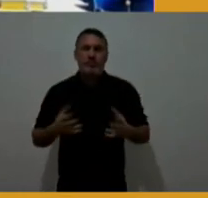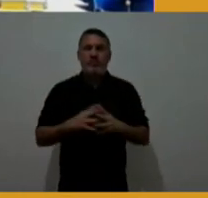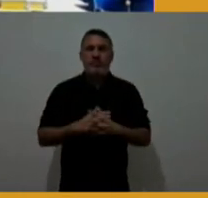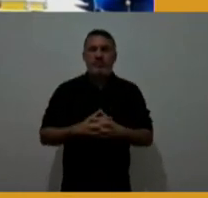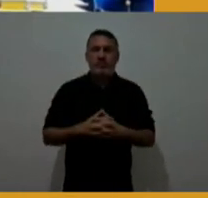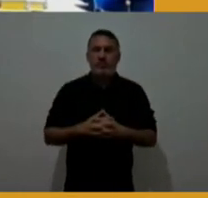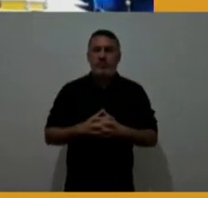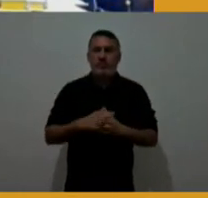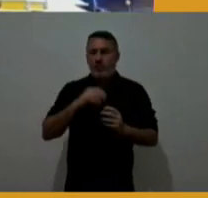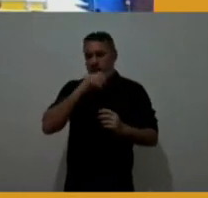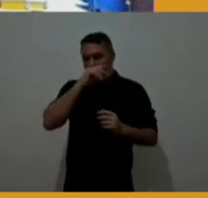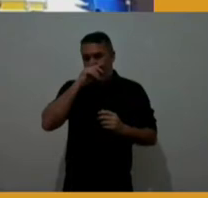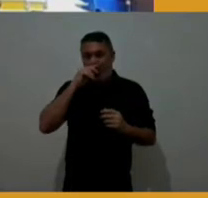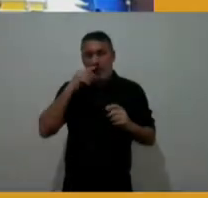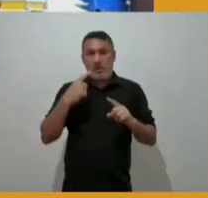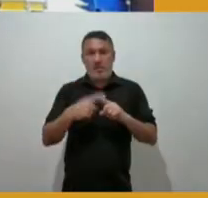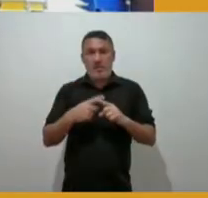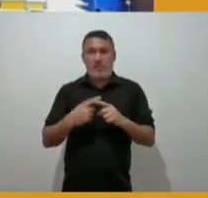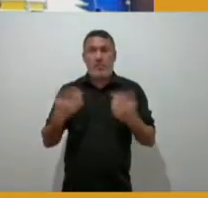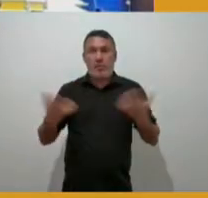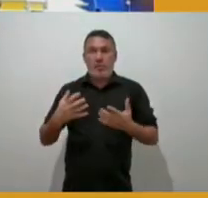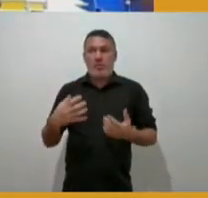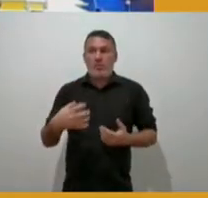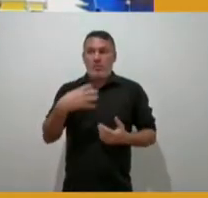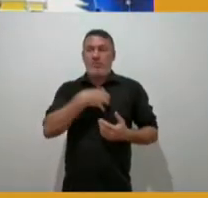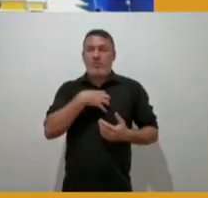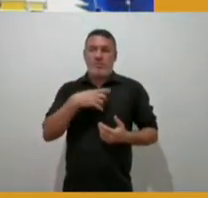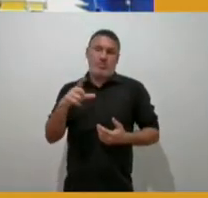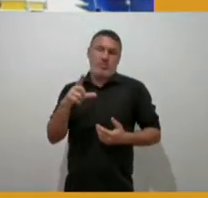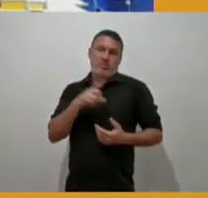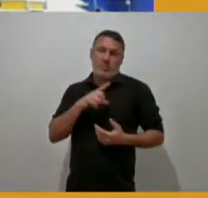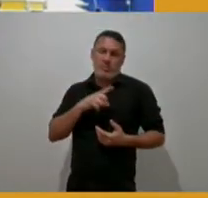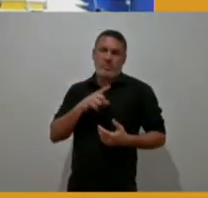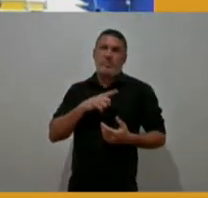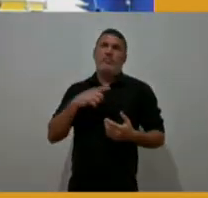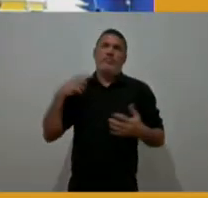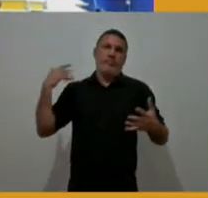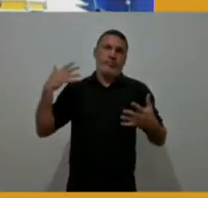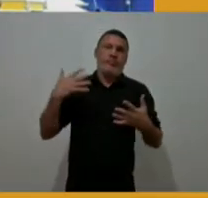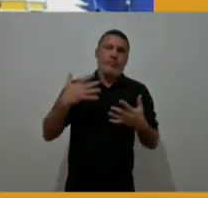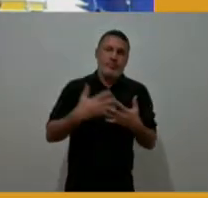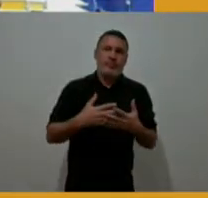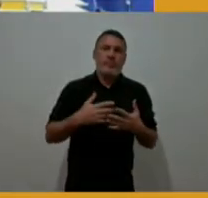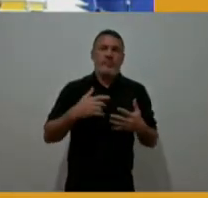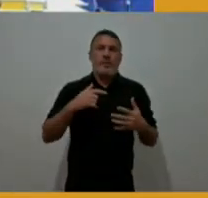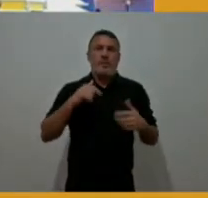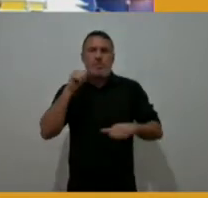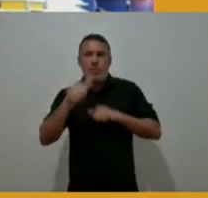Nós hoje já sentimos efeitos muito acelerados de mudanças que